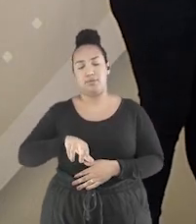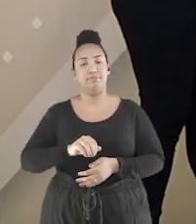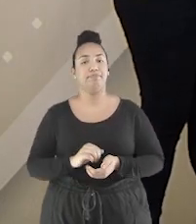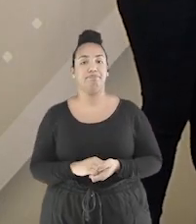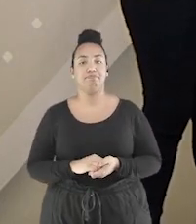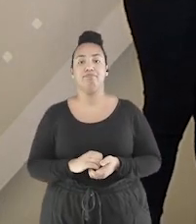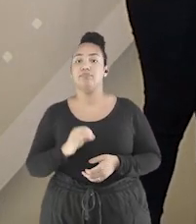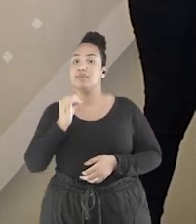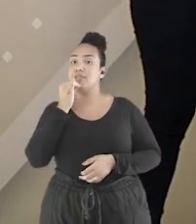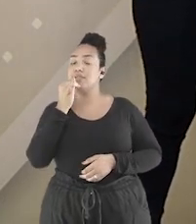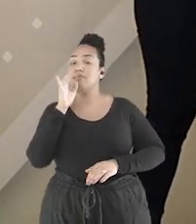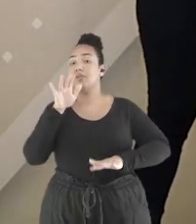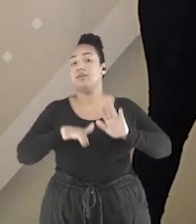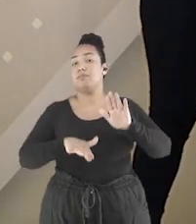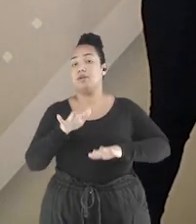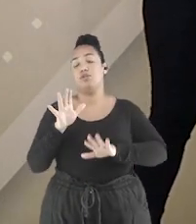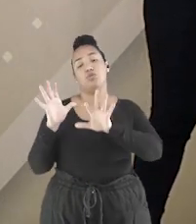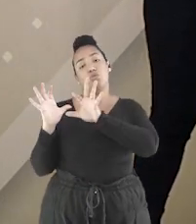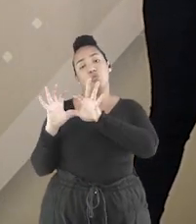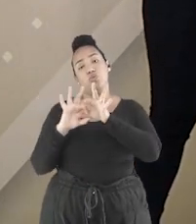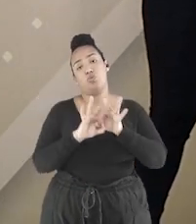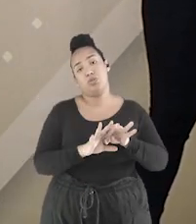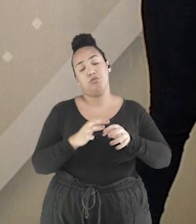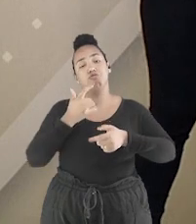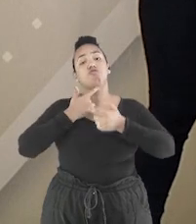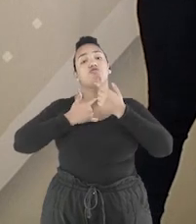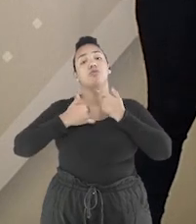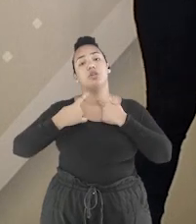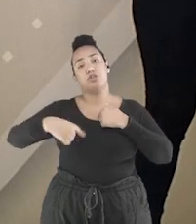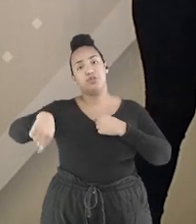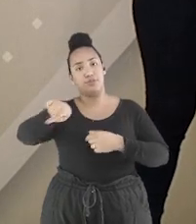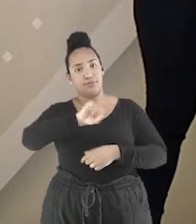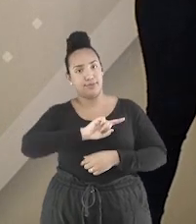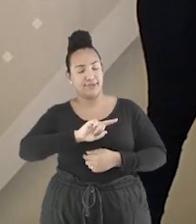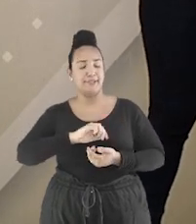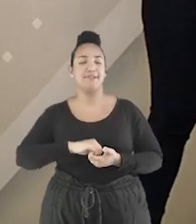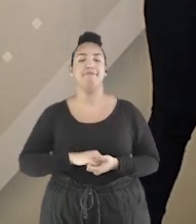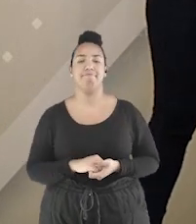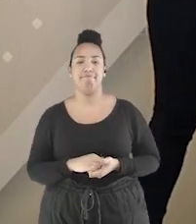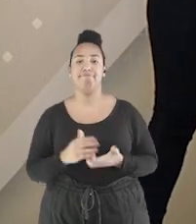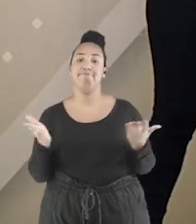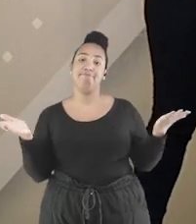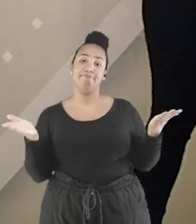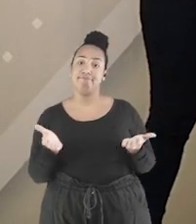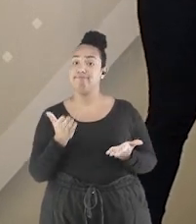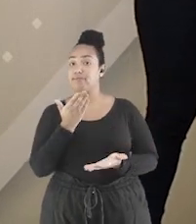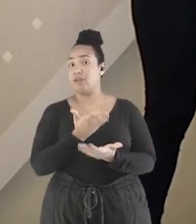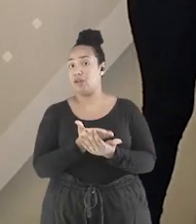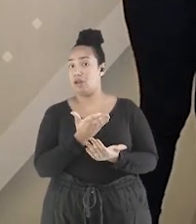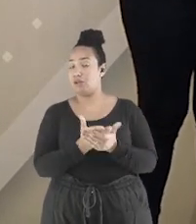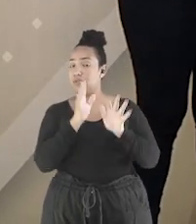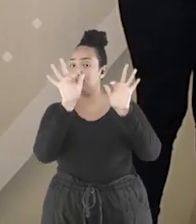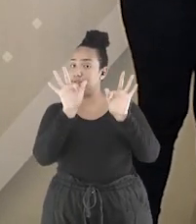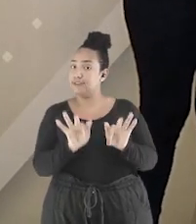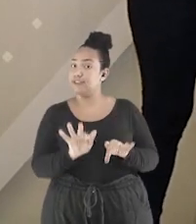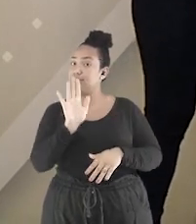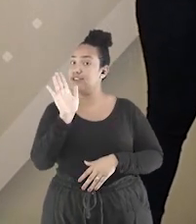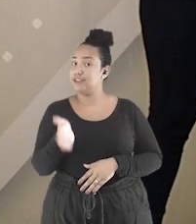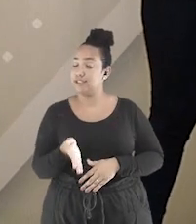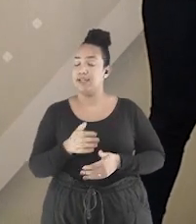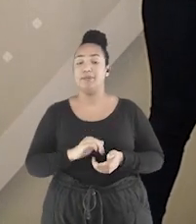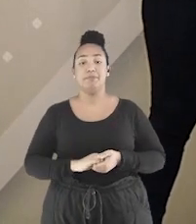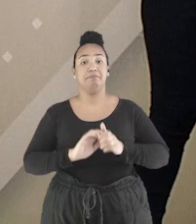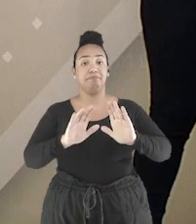que atribuímos de acordo com as situações e as nossas vontades. E a nossa aula está chegando ao fim.